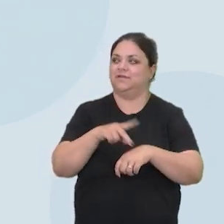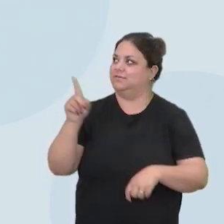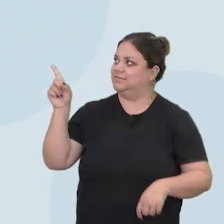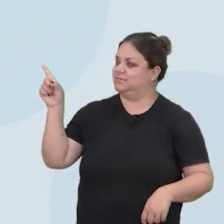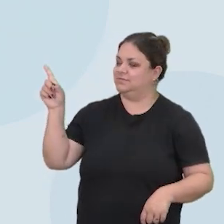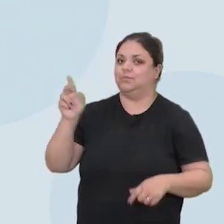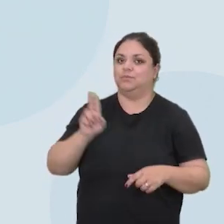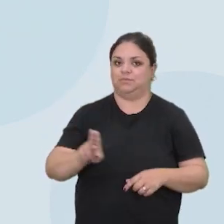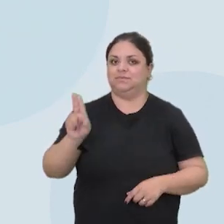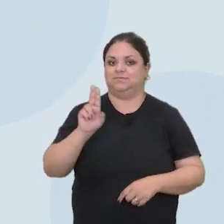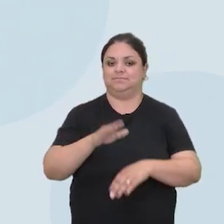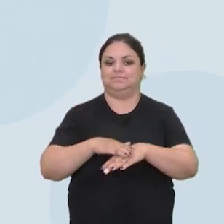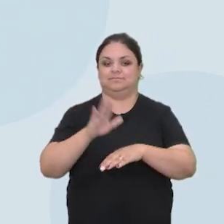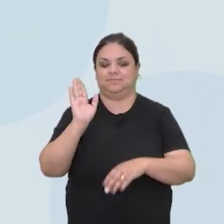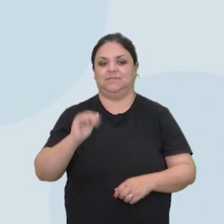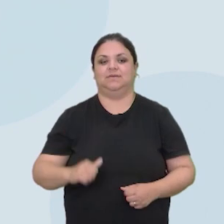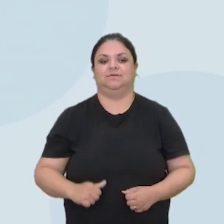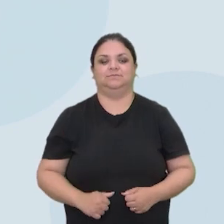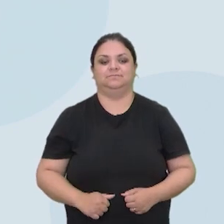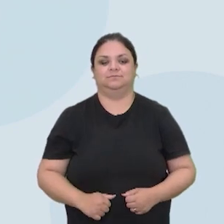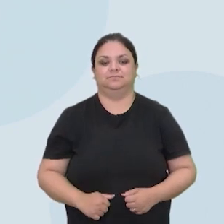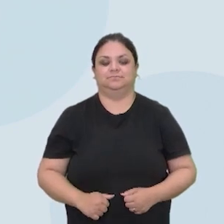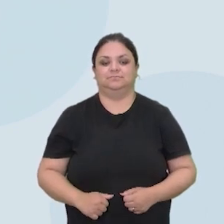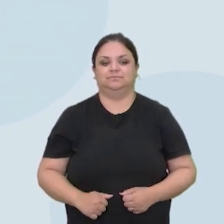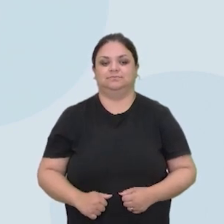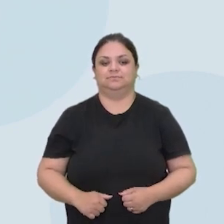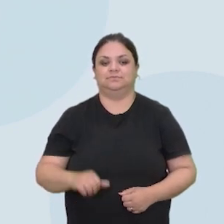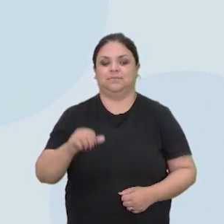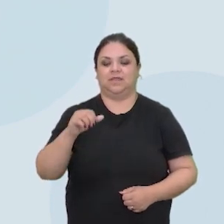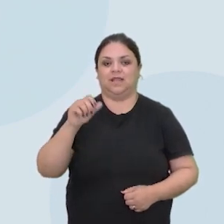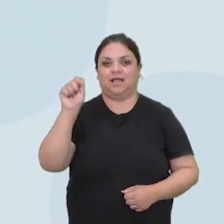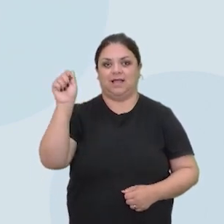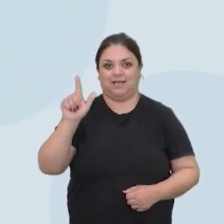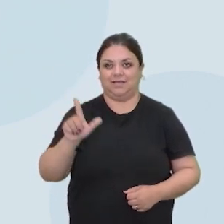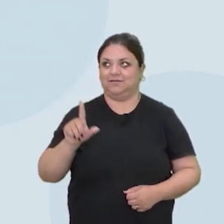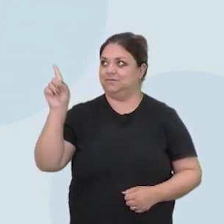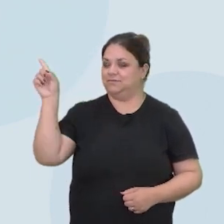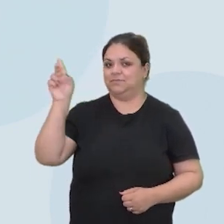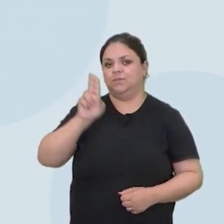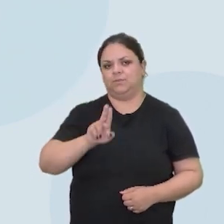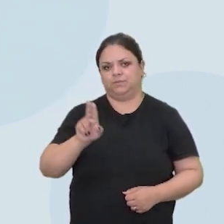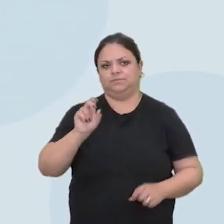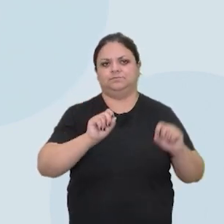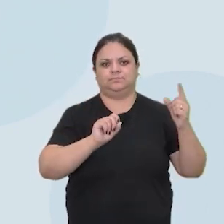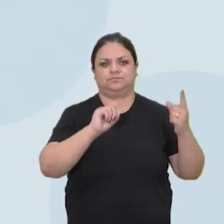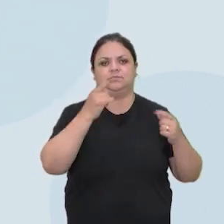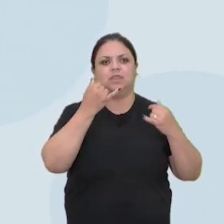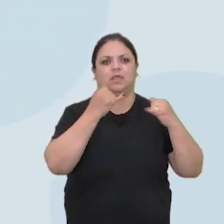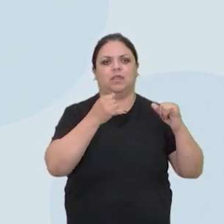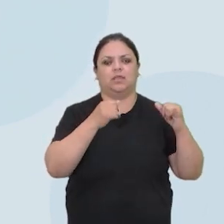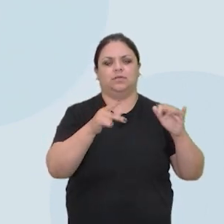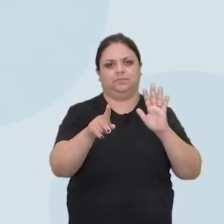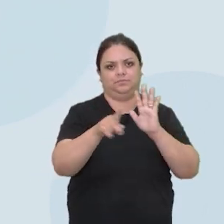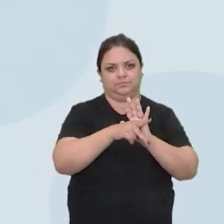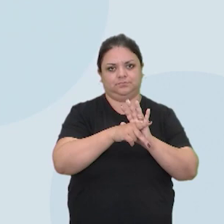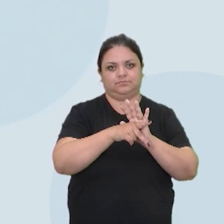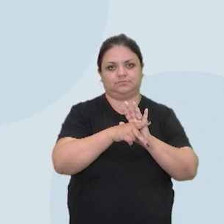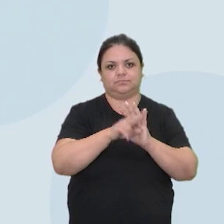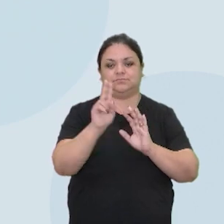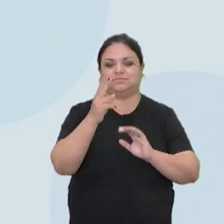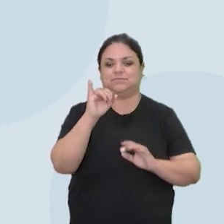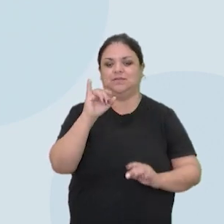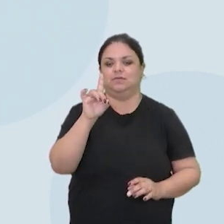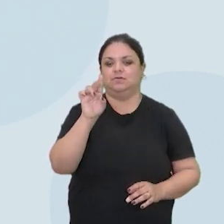de par de elétrons, então a gente não precisa realmente estar falando de par de elétrons quando a gente vai falar onde tem o hidrogênio,